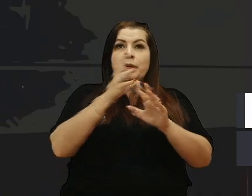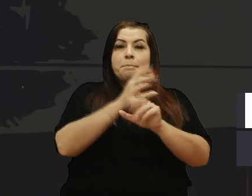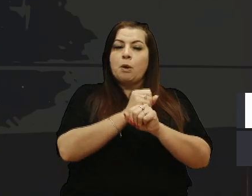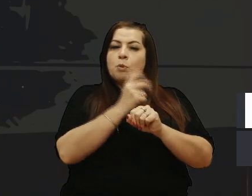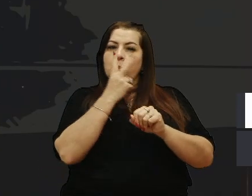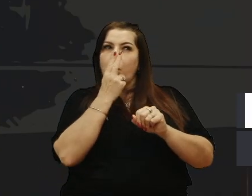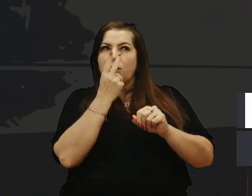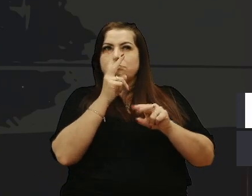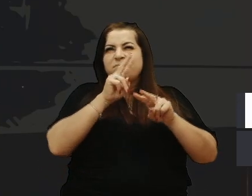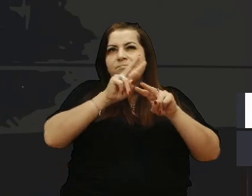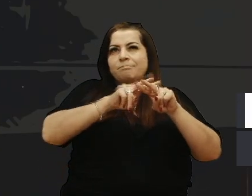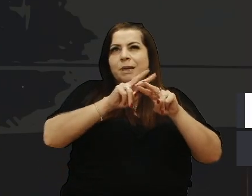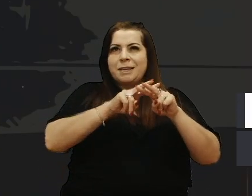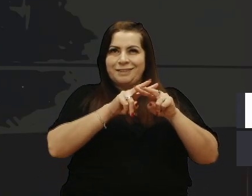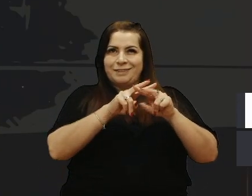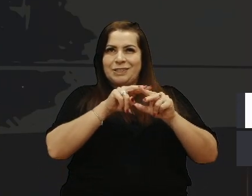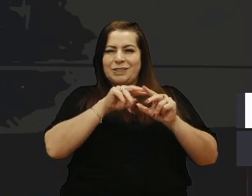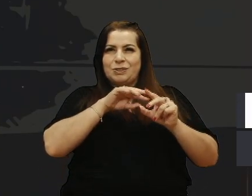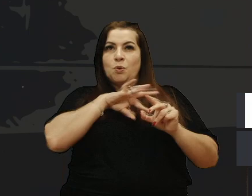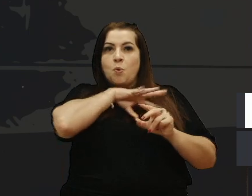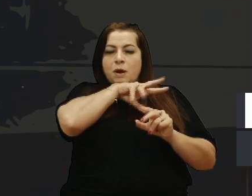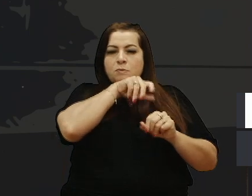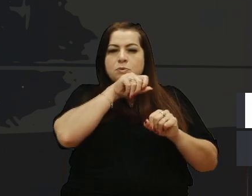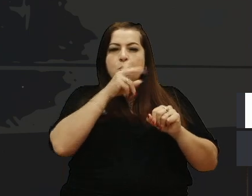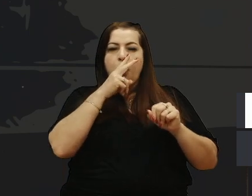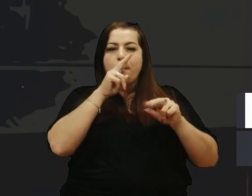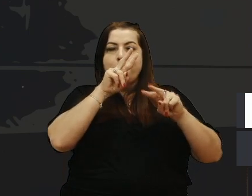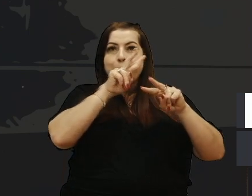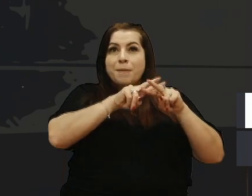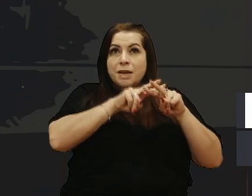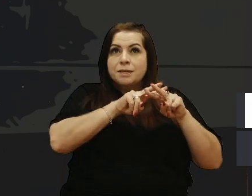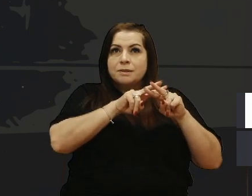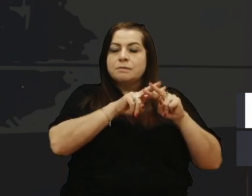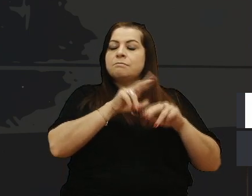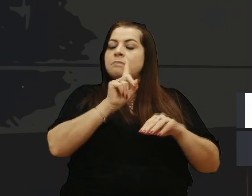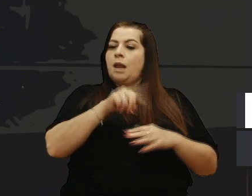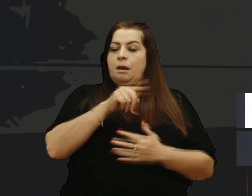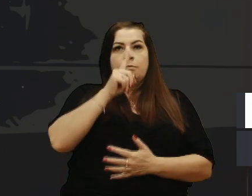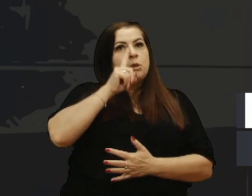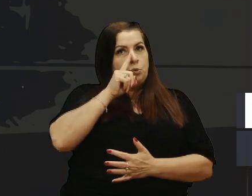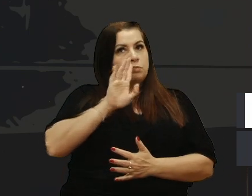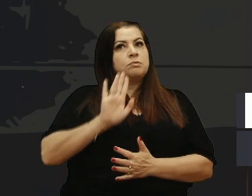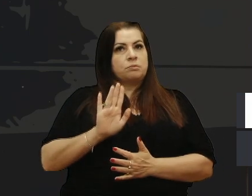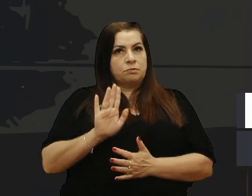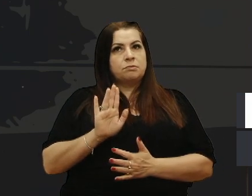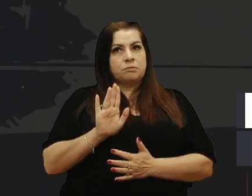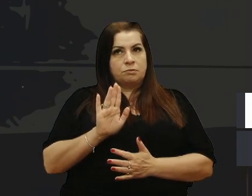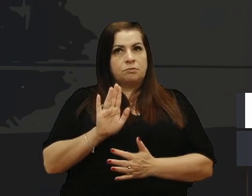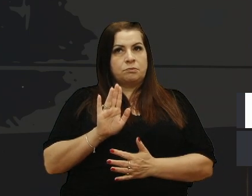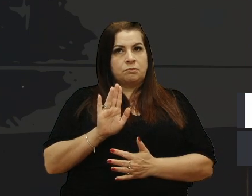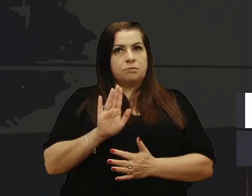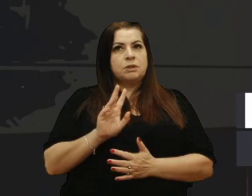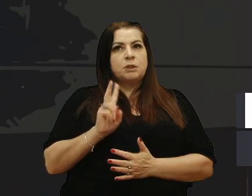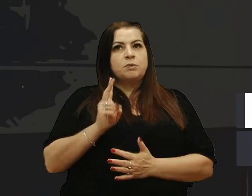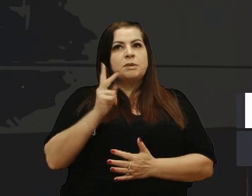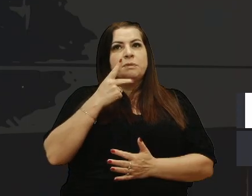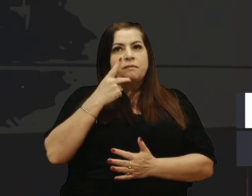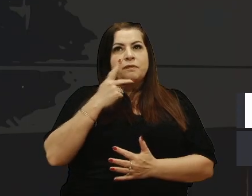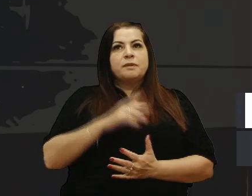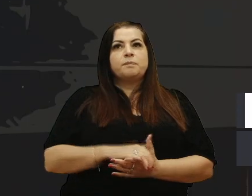acuado, um leão acuado, é perigoso. E eu sempre